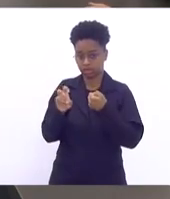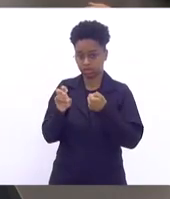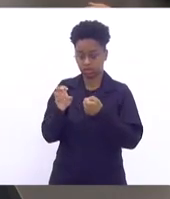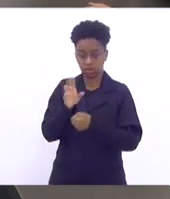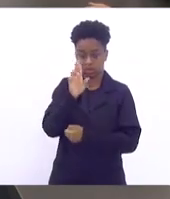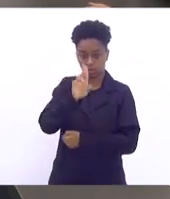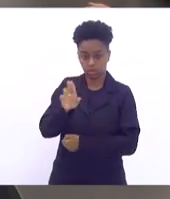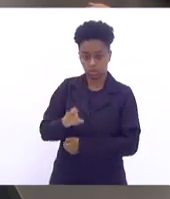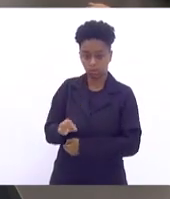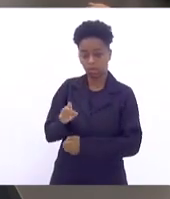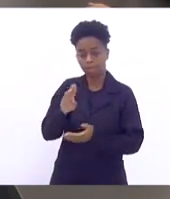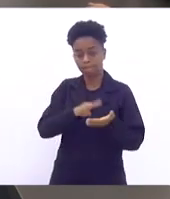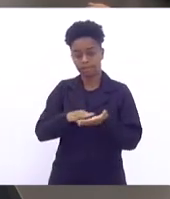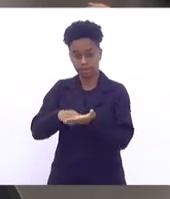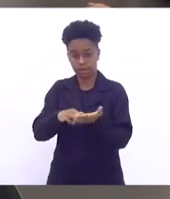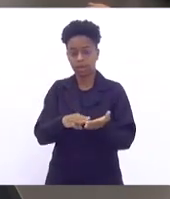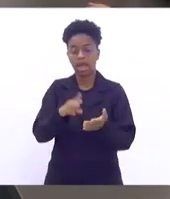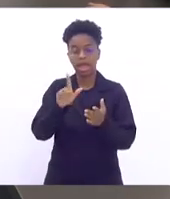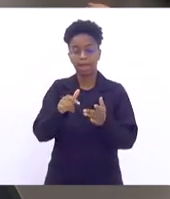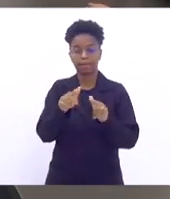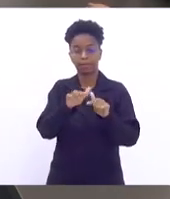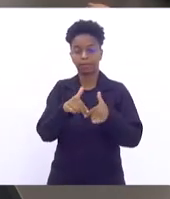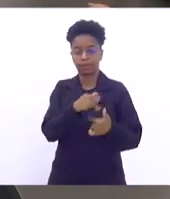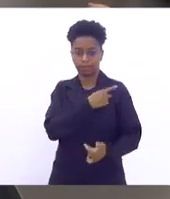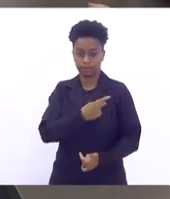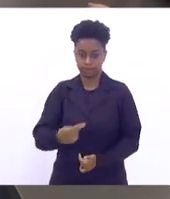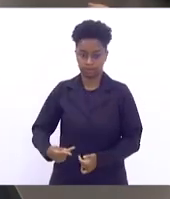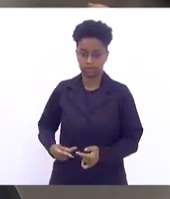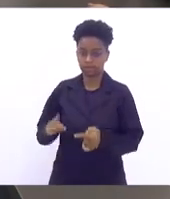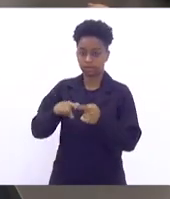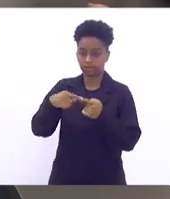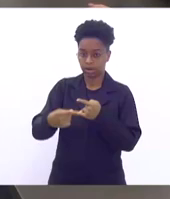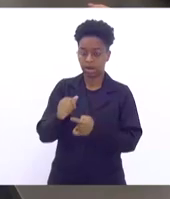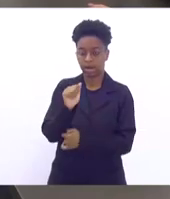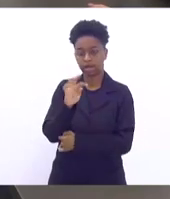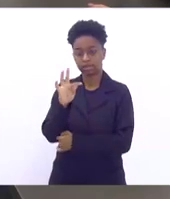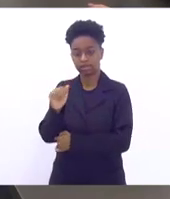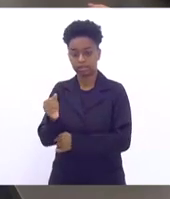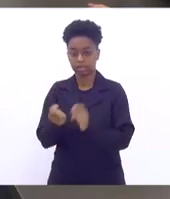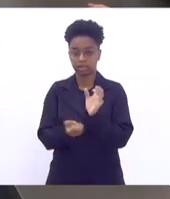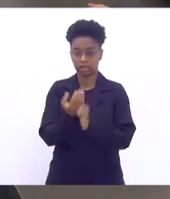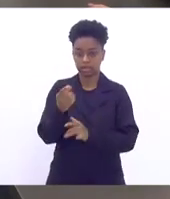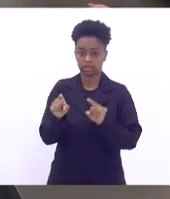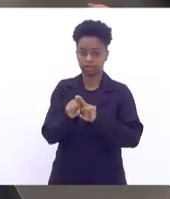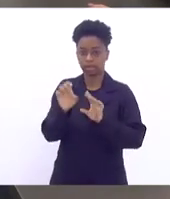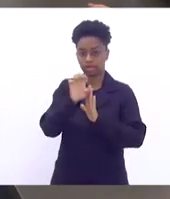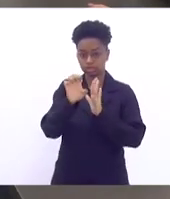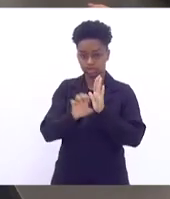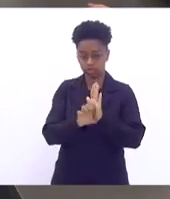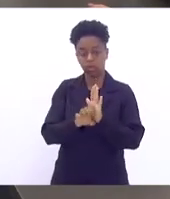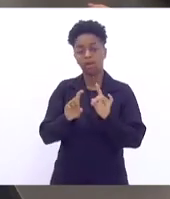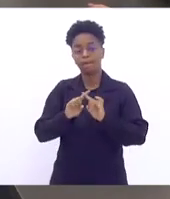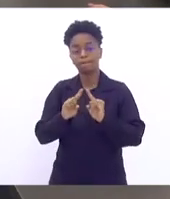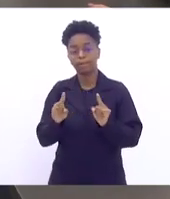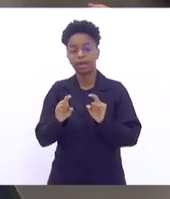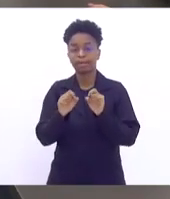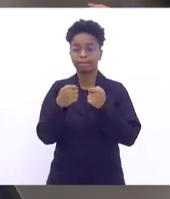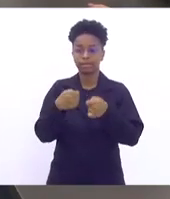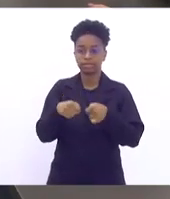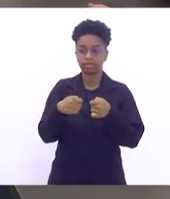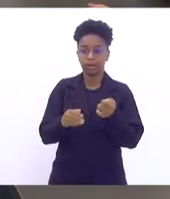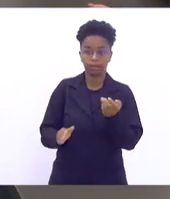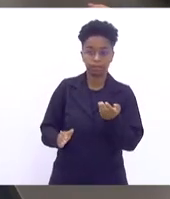frente parlamentar será feita por ato do presidente observada a ata de constituição e estatuto ou seja ressalva a publicação